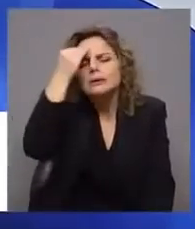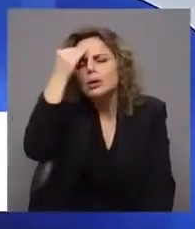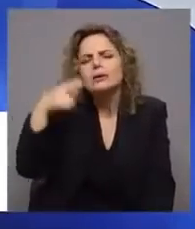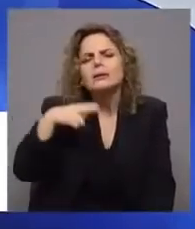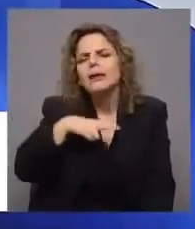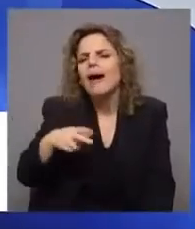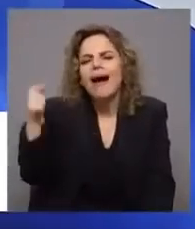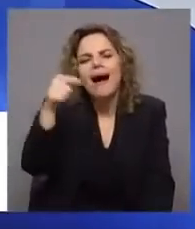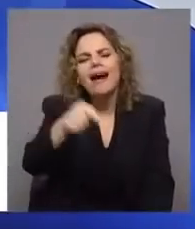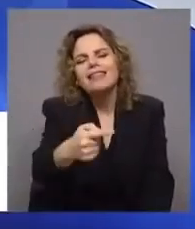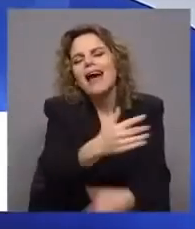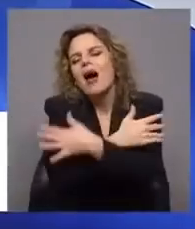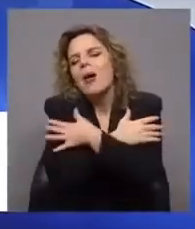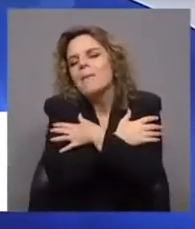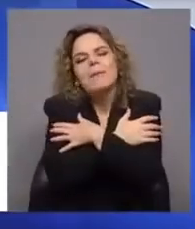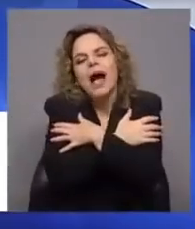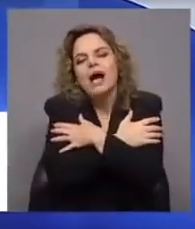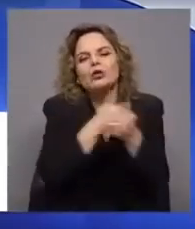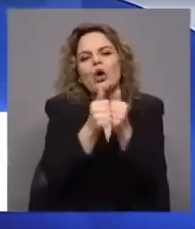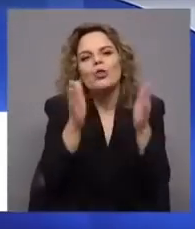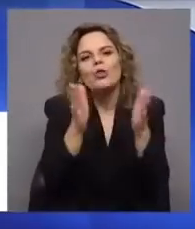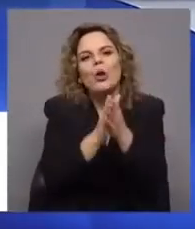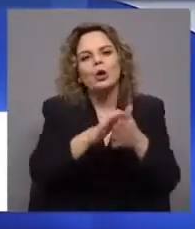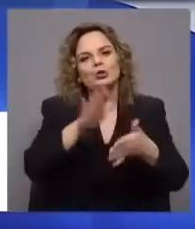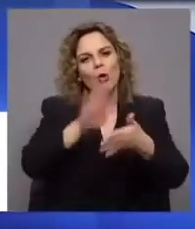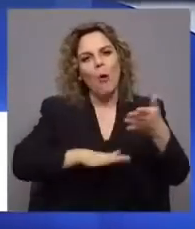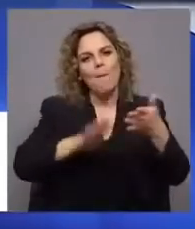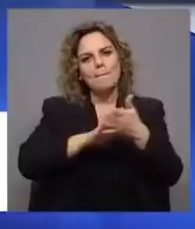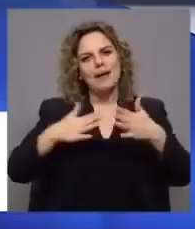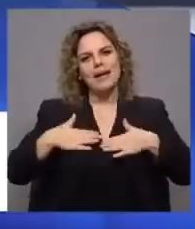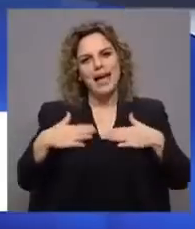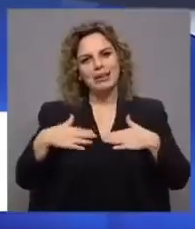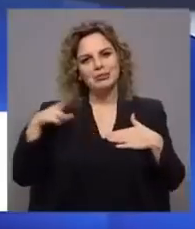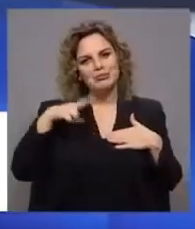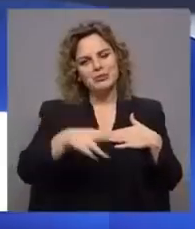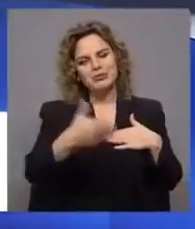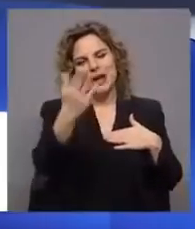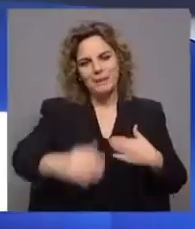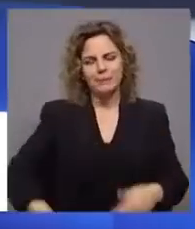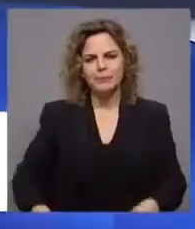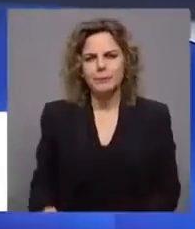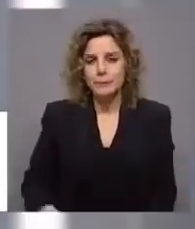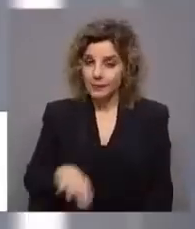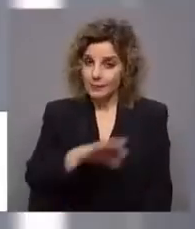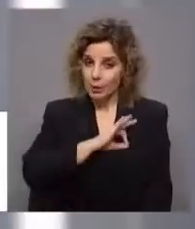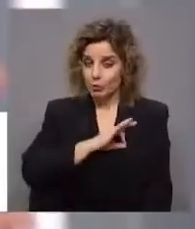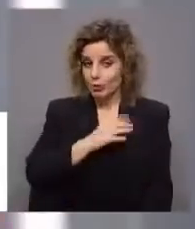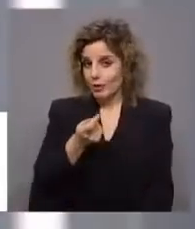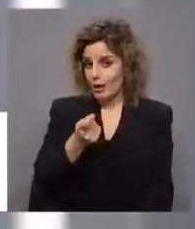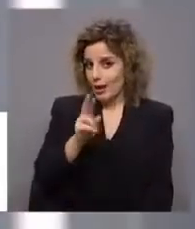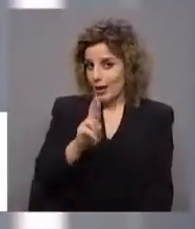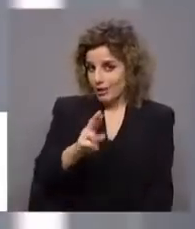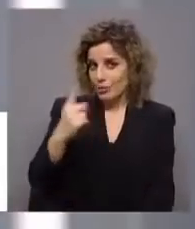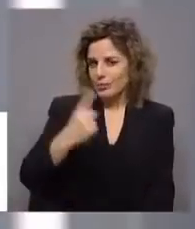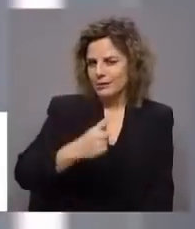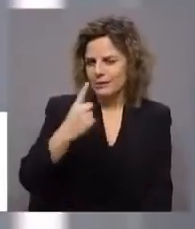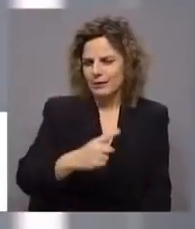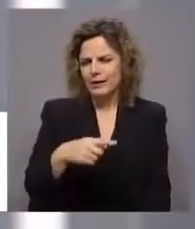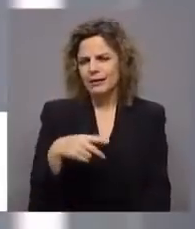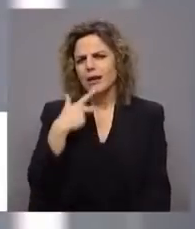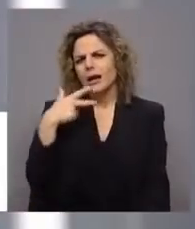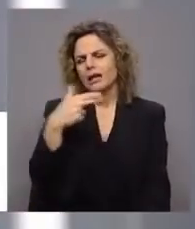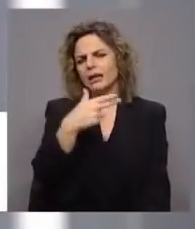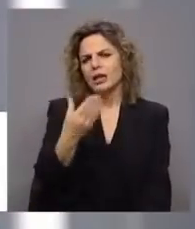e poder dar um abraço em todos os companheiros que eu tenho em Portugal. O senhor ex-presidente faz muitas críticas